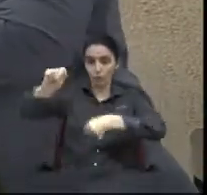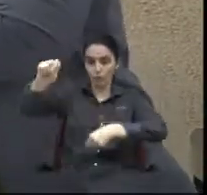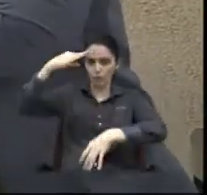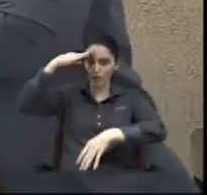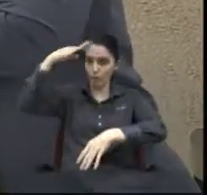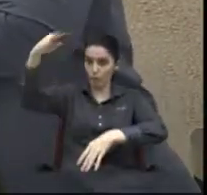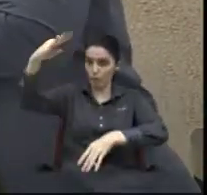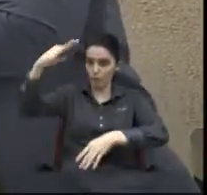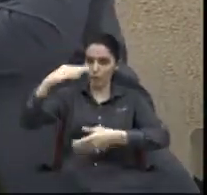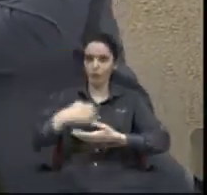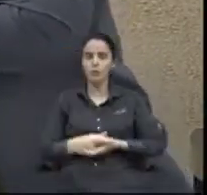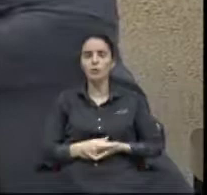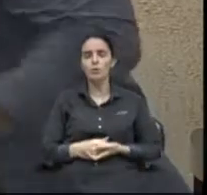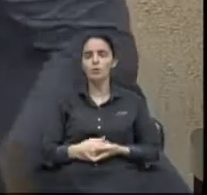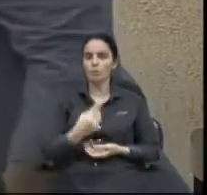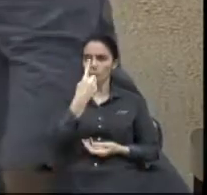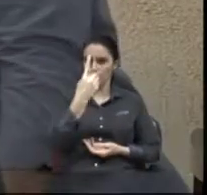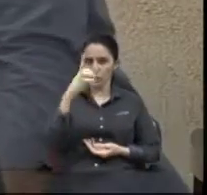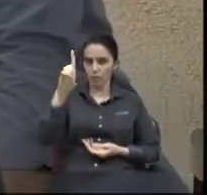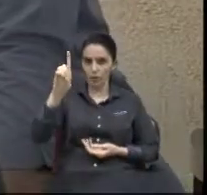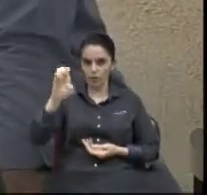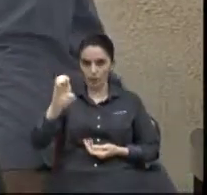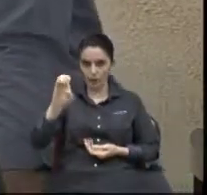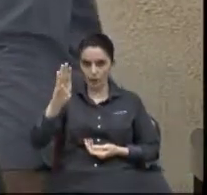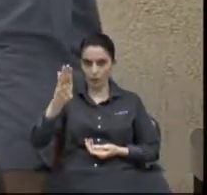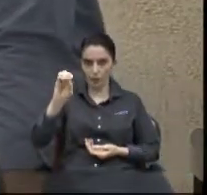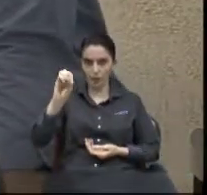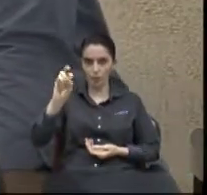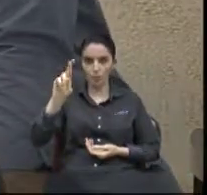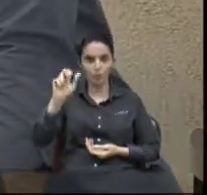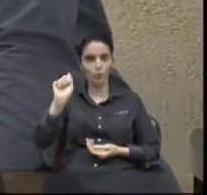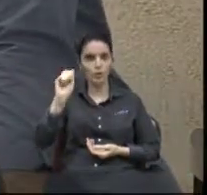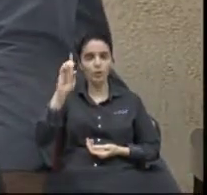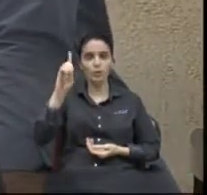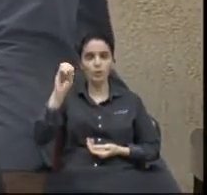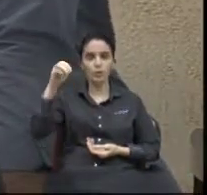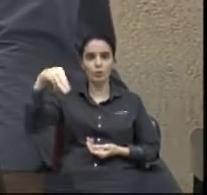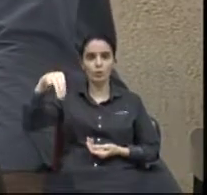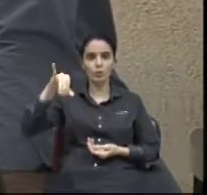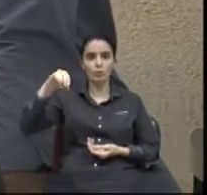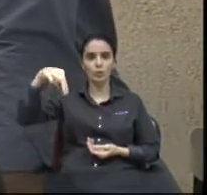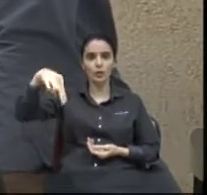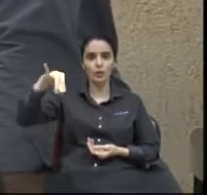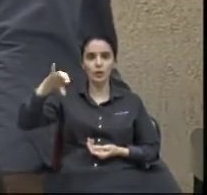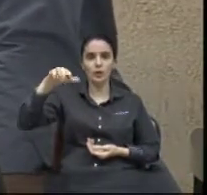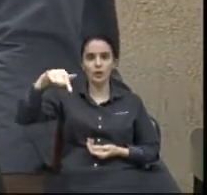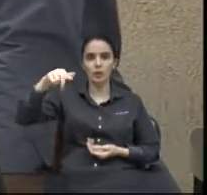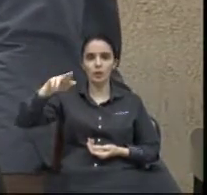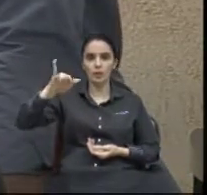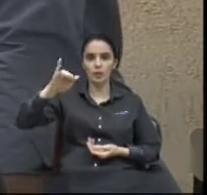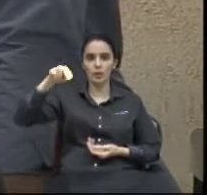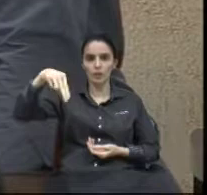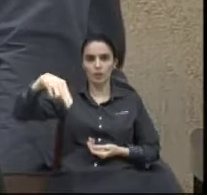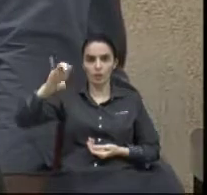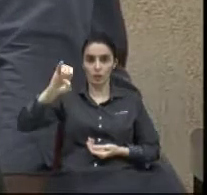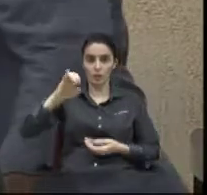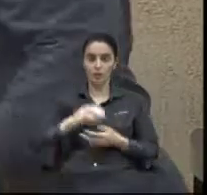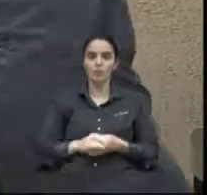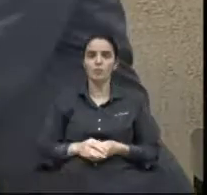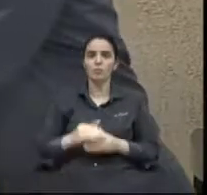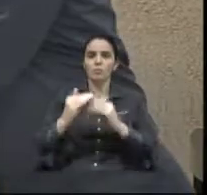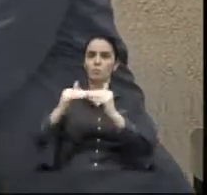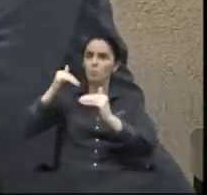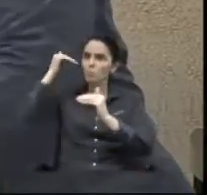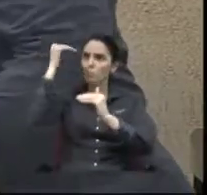e ele débora barbonos dominique quinio foi em primeiro lugar nos dois módulos o primeiro